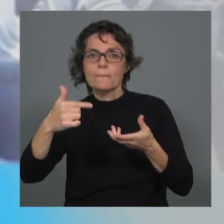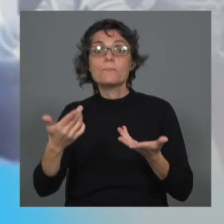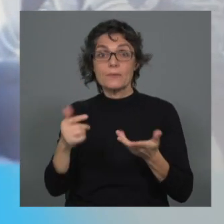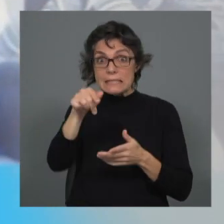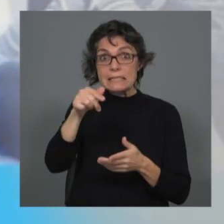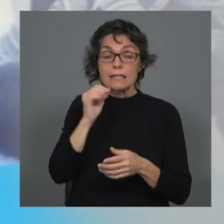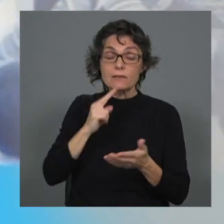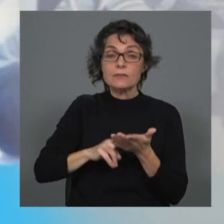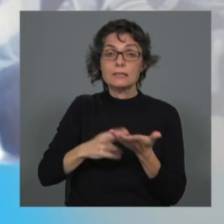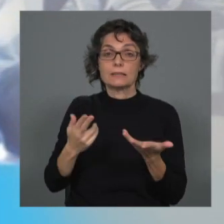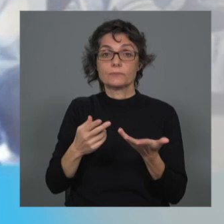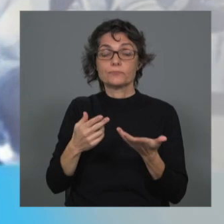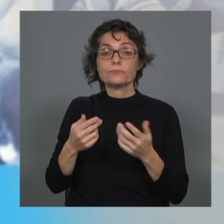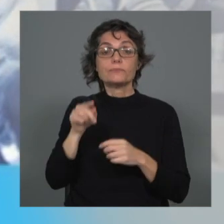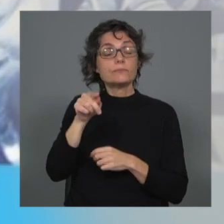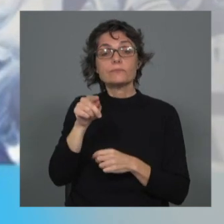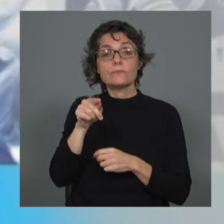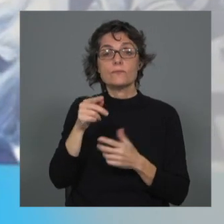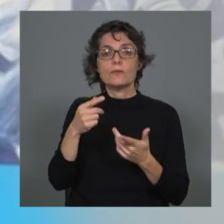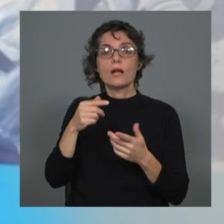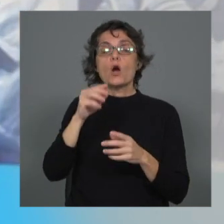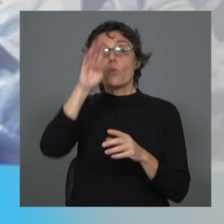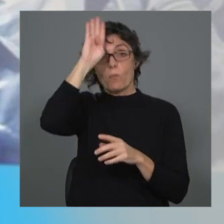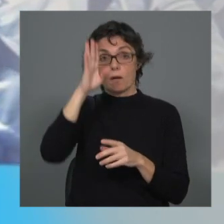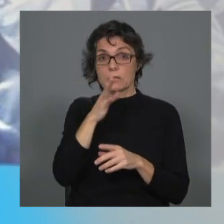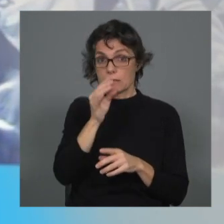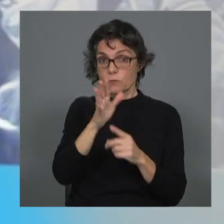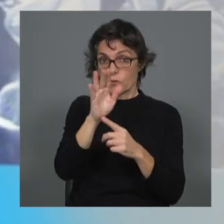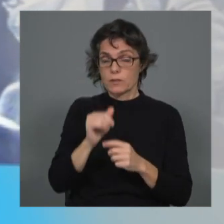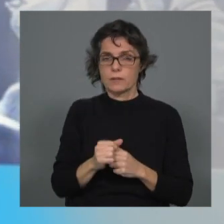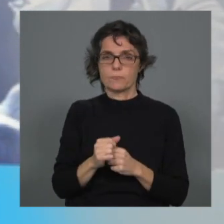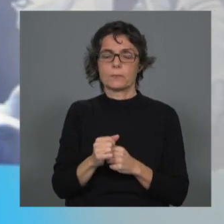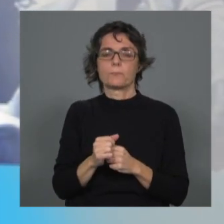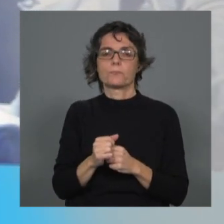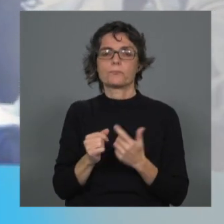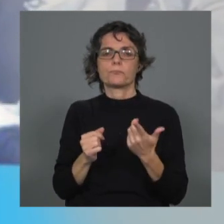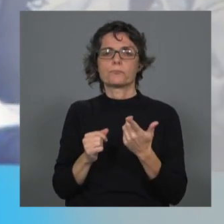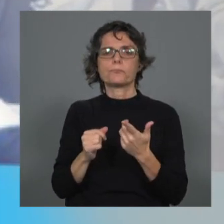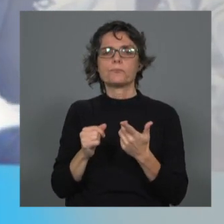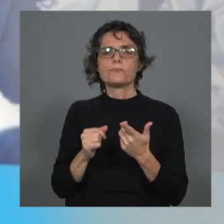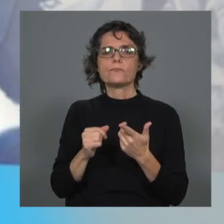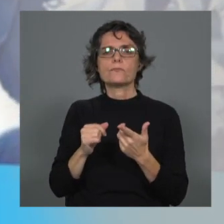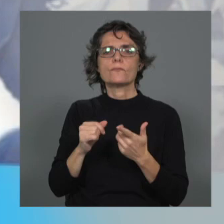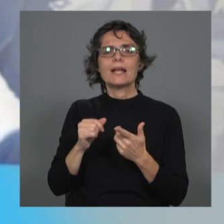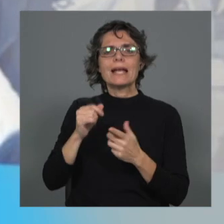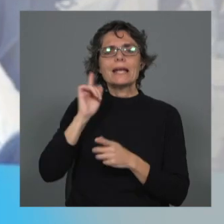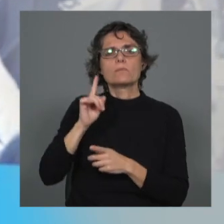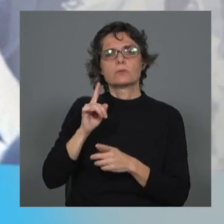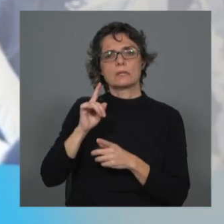Não temos resposta para esse tema. Quando o Papa diz é indispensável a criação de um pacto social